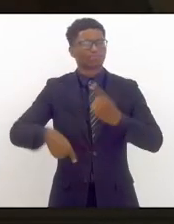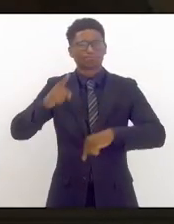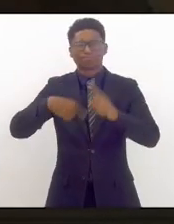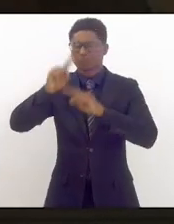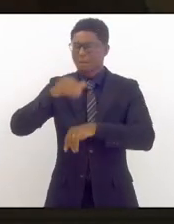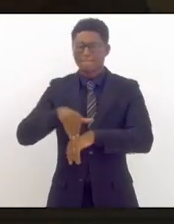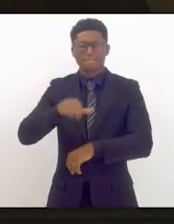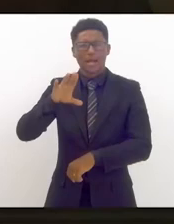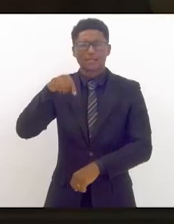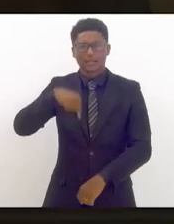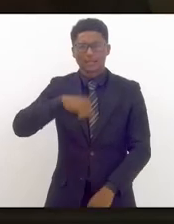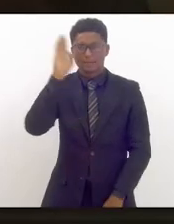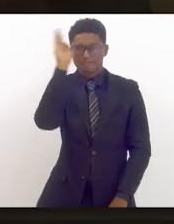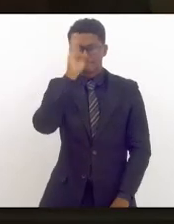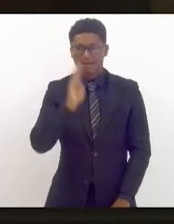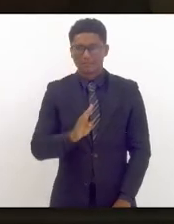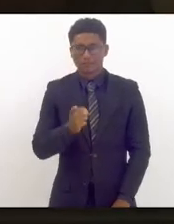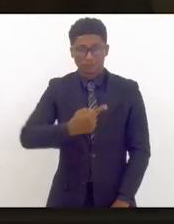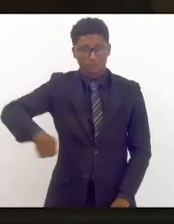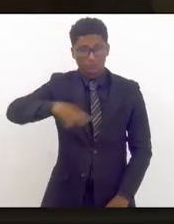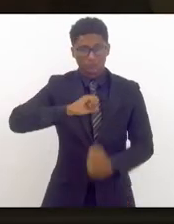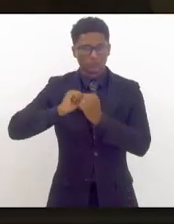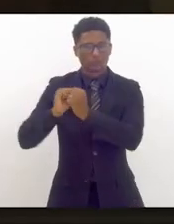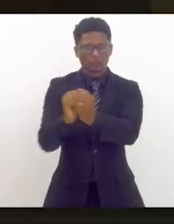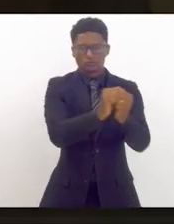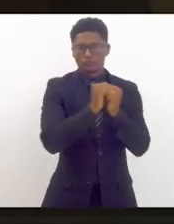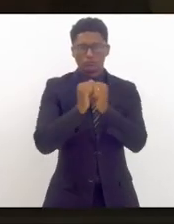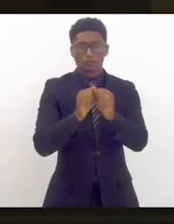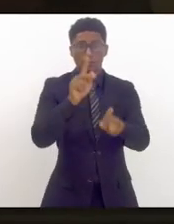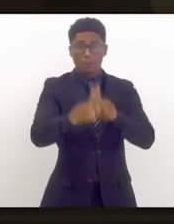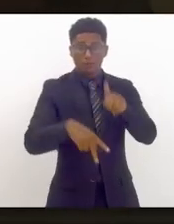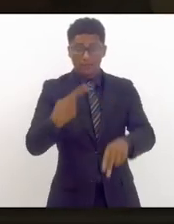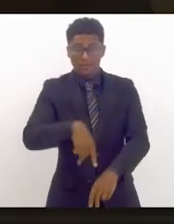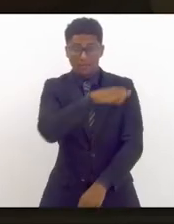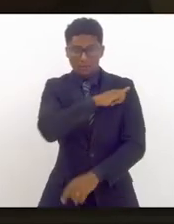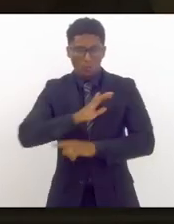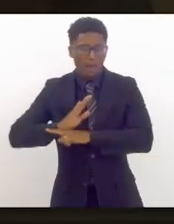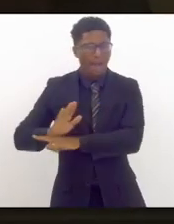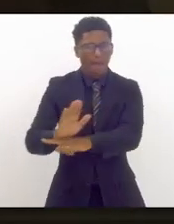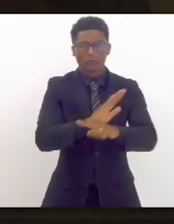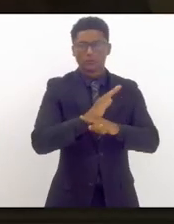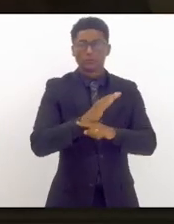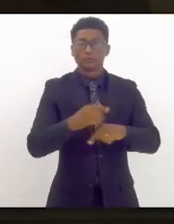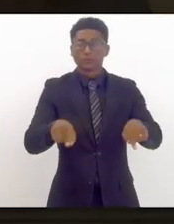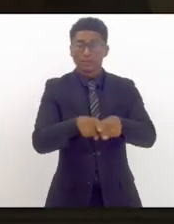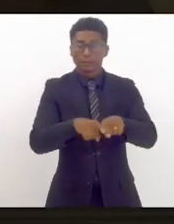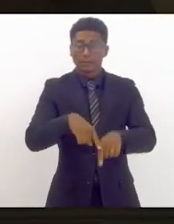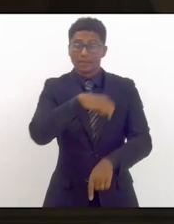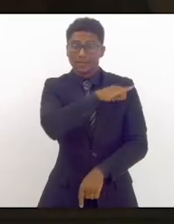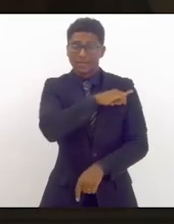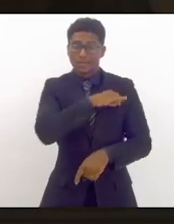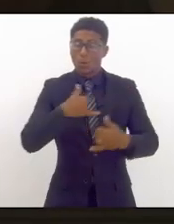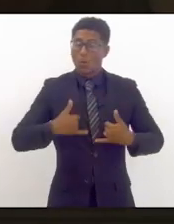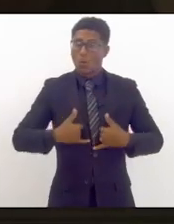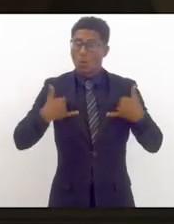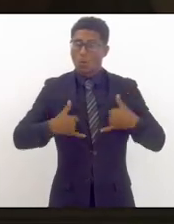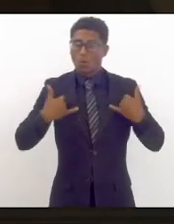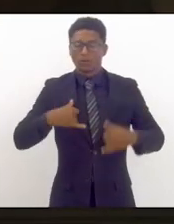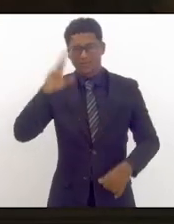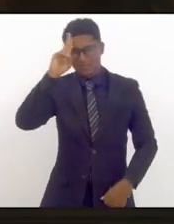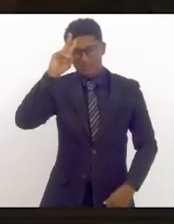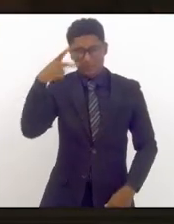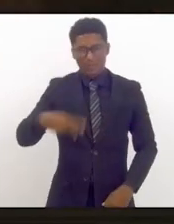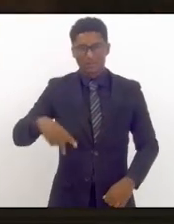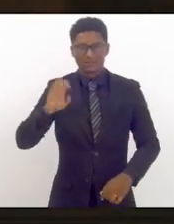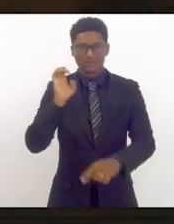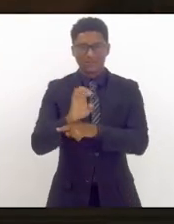Brasil. Vamos juntos fazer mais pelo povo fluminense, pelo orgulho do Rio de Janeiro, pela história do nosso Estado. Viva o